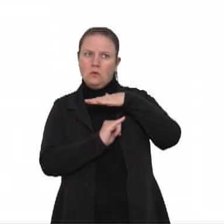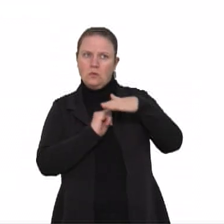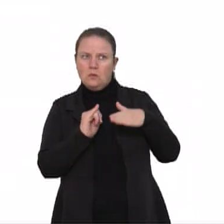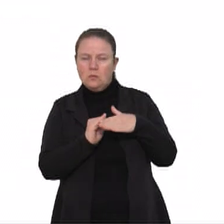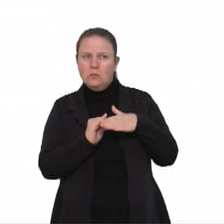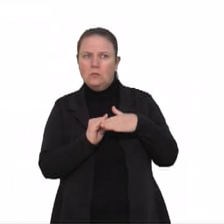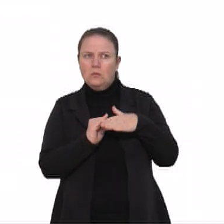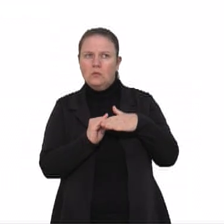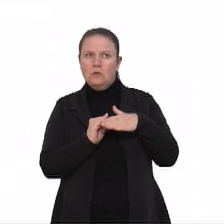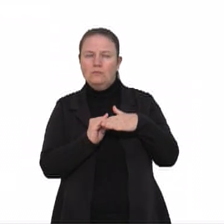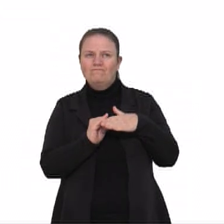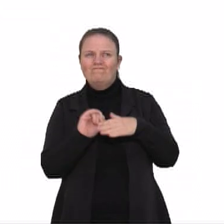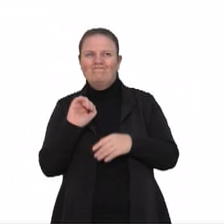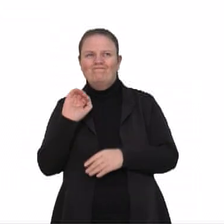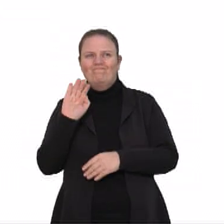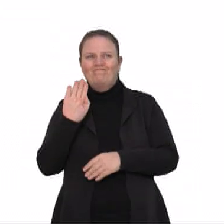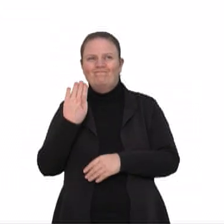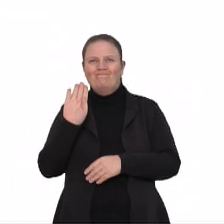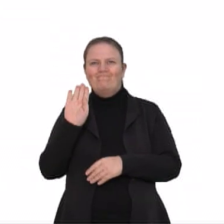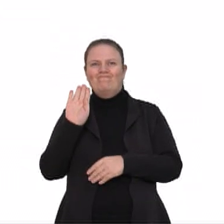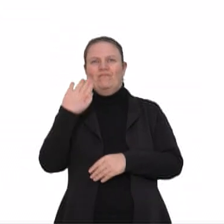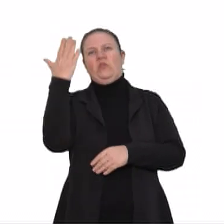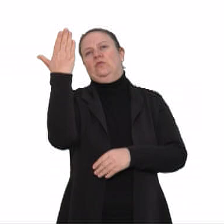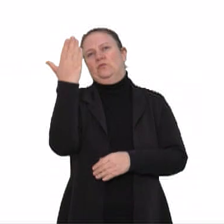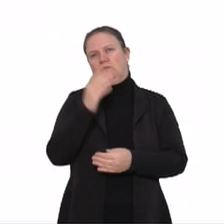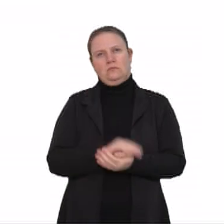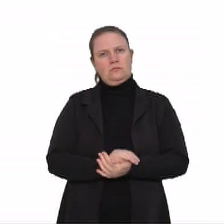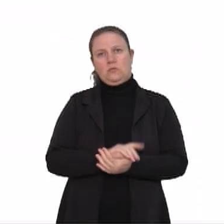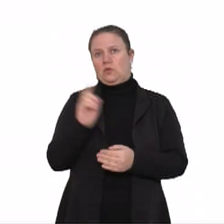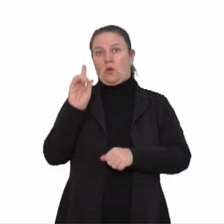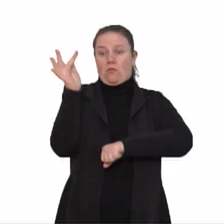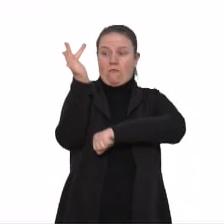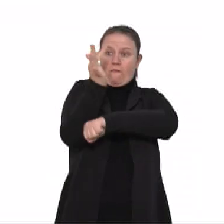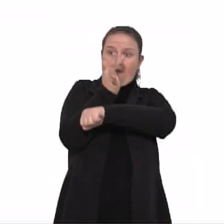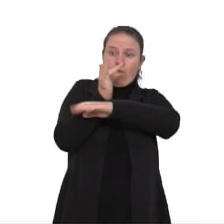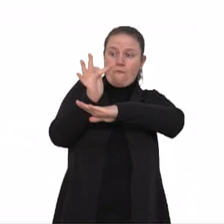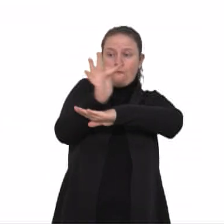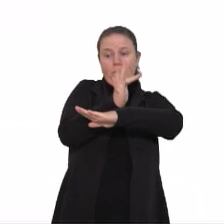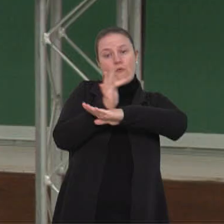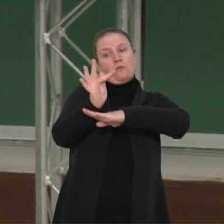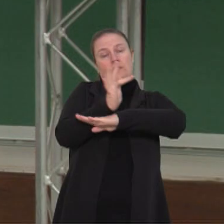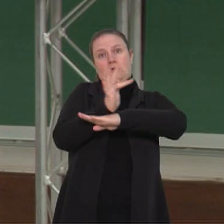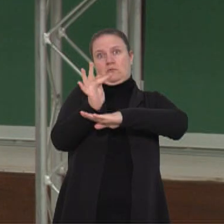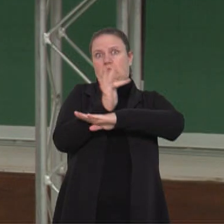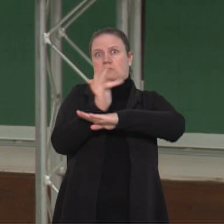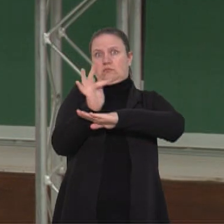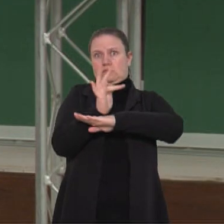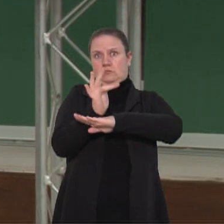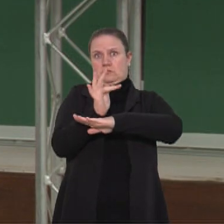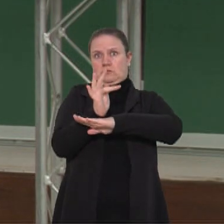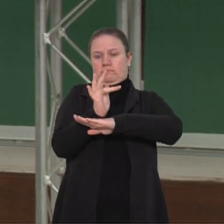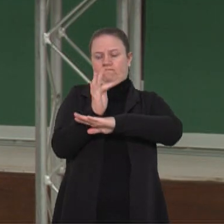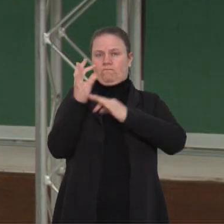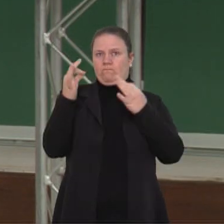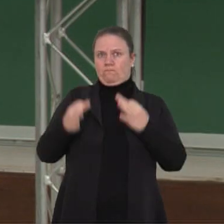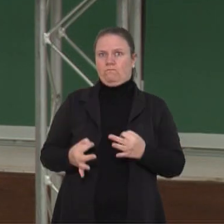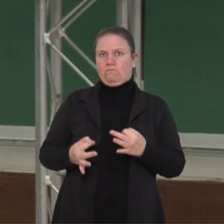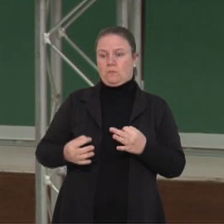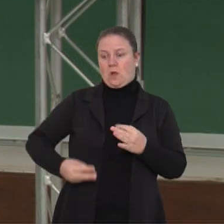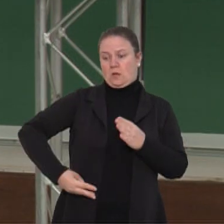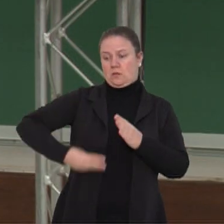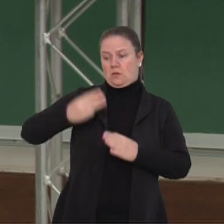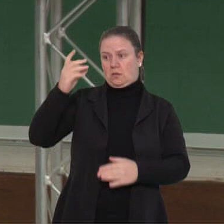É falsa. Ele é escrito em linguagem formal, lembram? E usam a